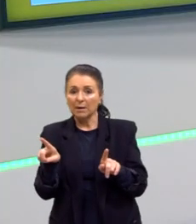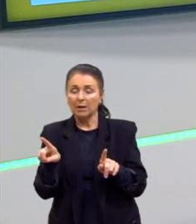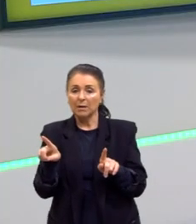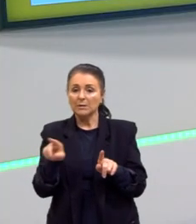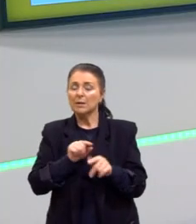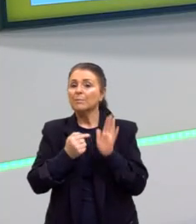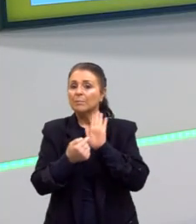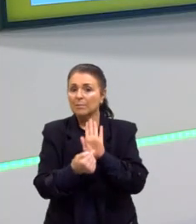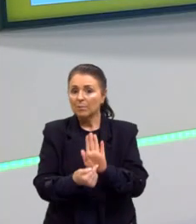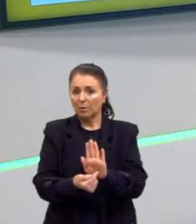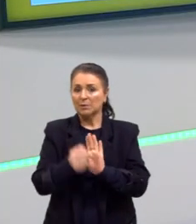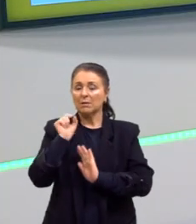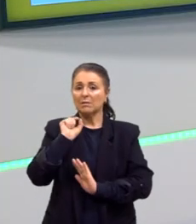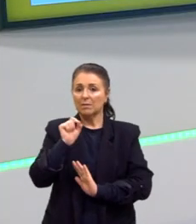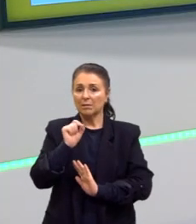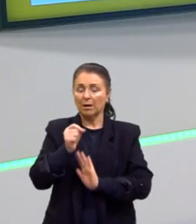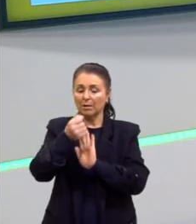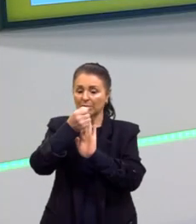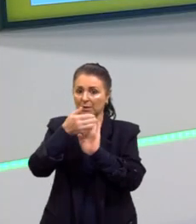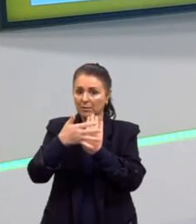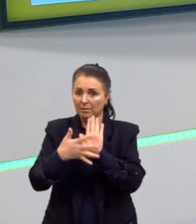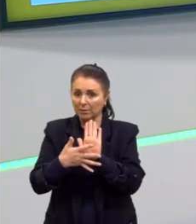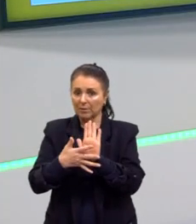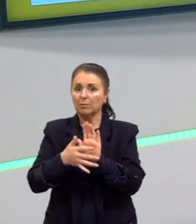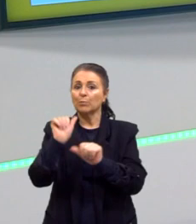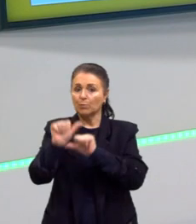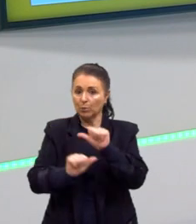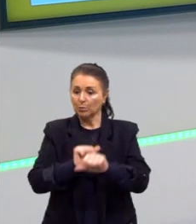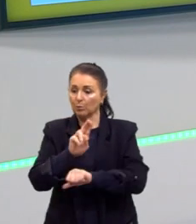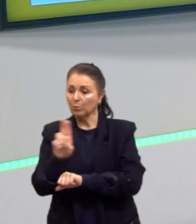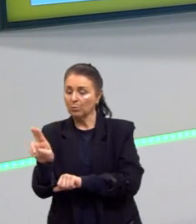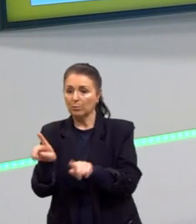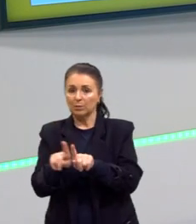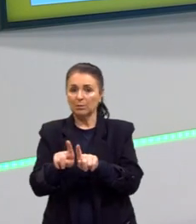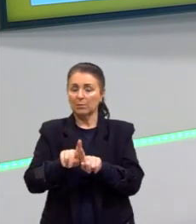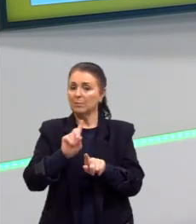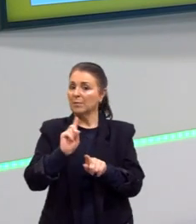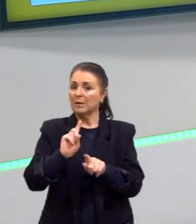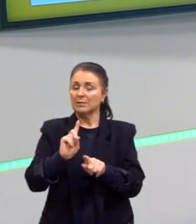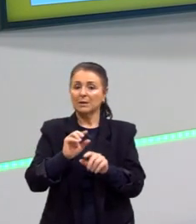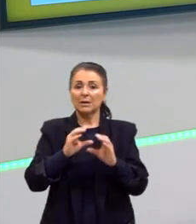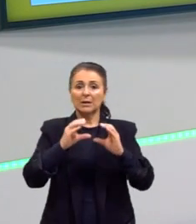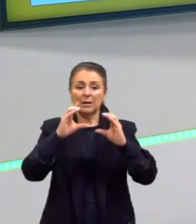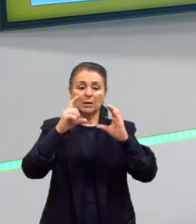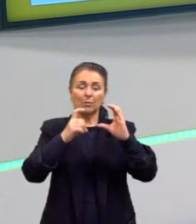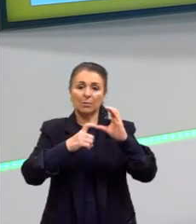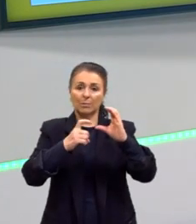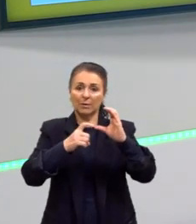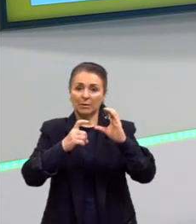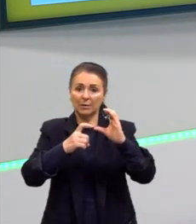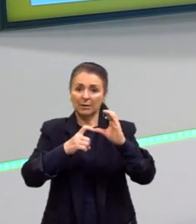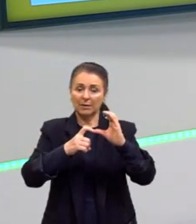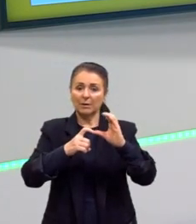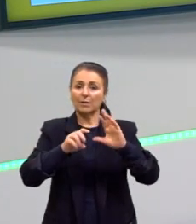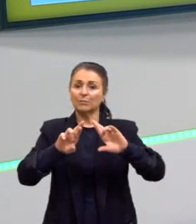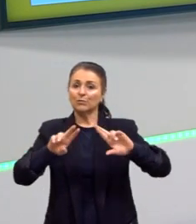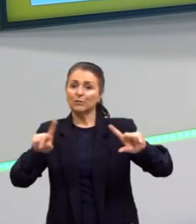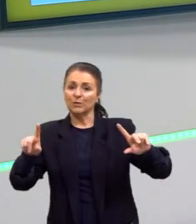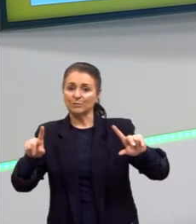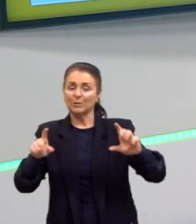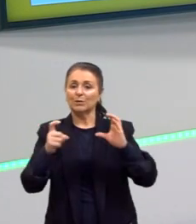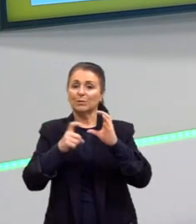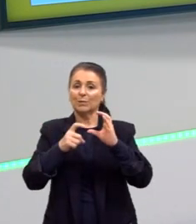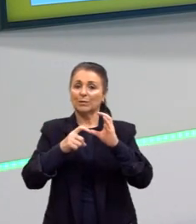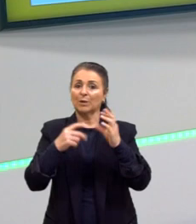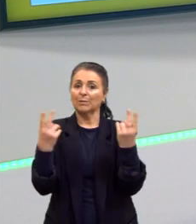é este composto orgânico vai vai mudar a nomenclatura também mas não é uma cadeia heterogênea uma cadeia homogênea porque ele não está interrompendo as